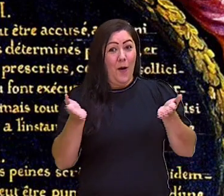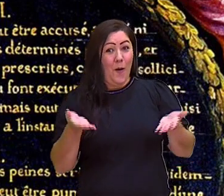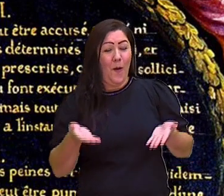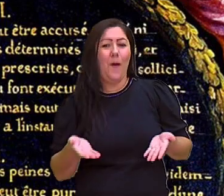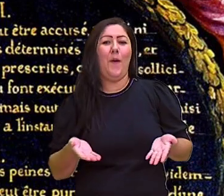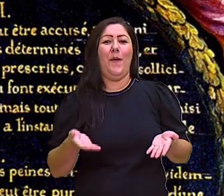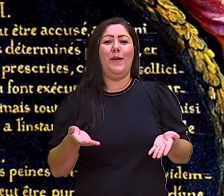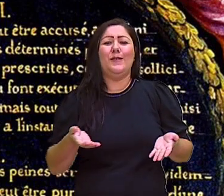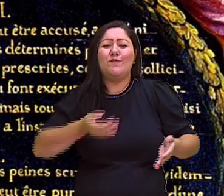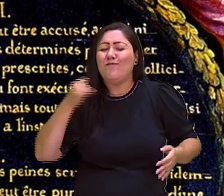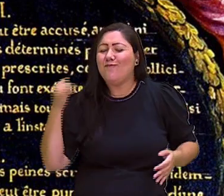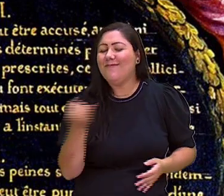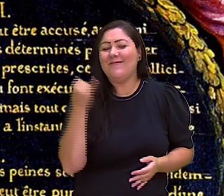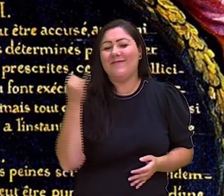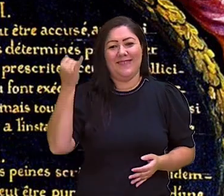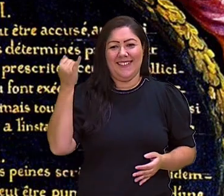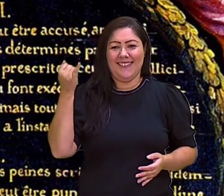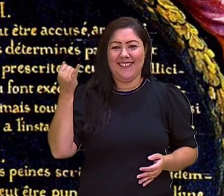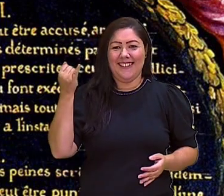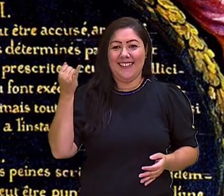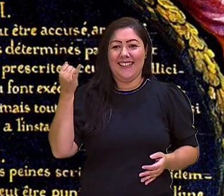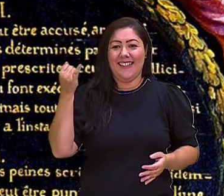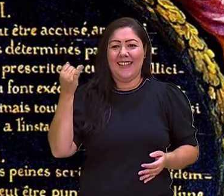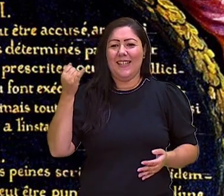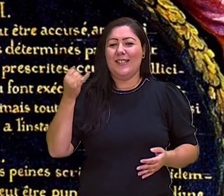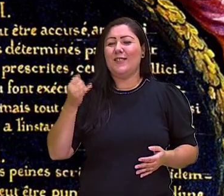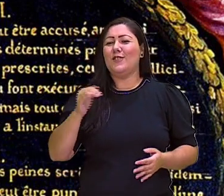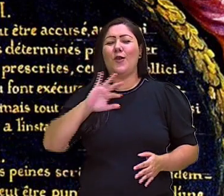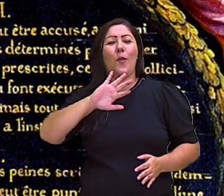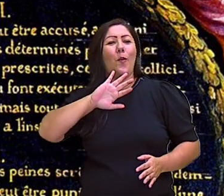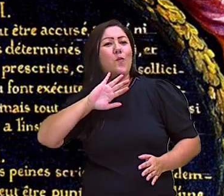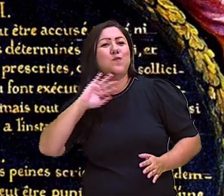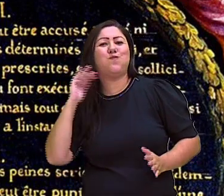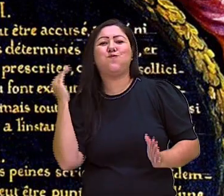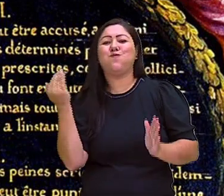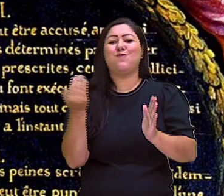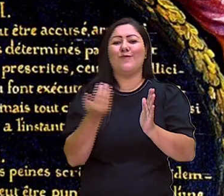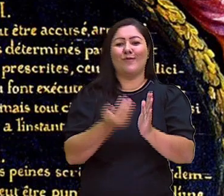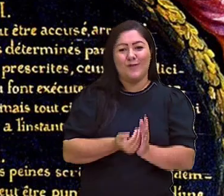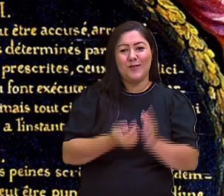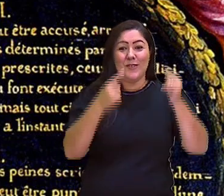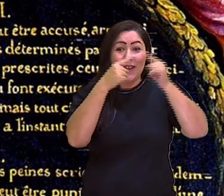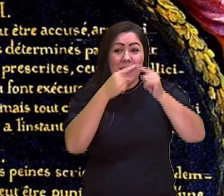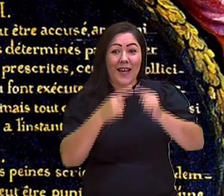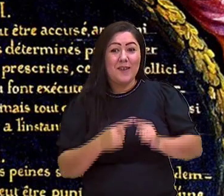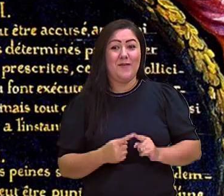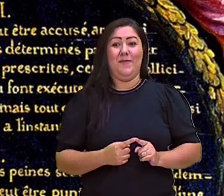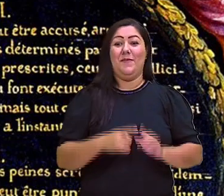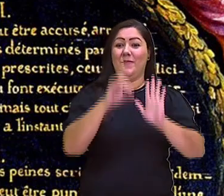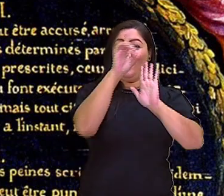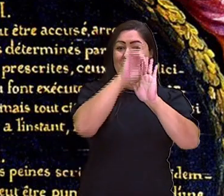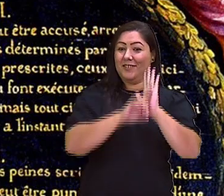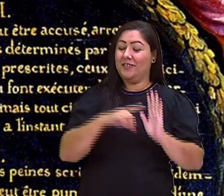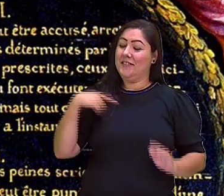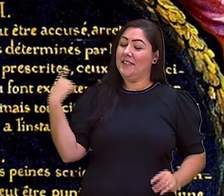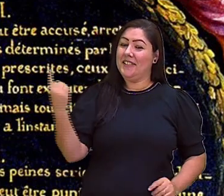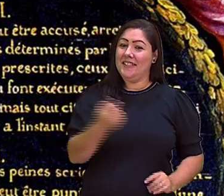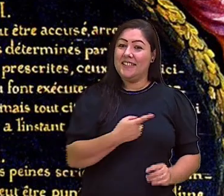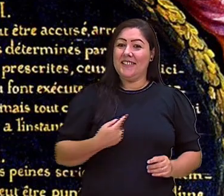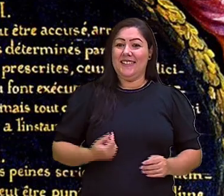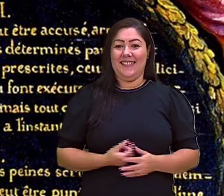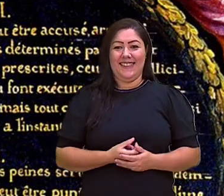ser de suma importância, porque tem tudo a ver com os nossos direitos. Hoje vamos falar sobre